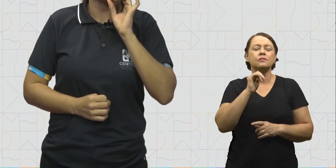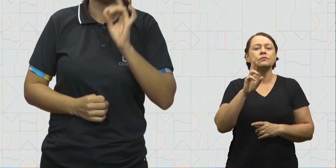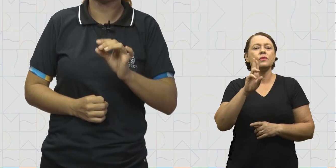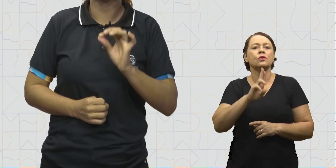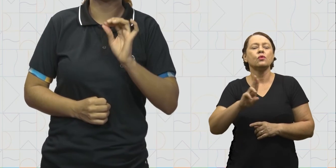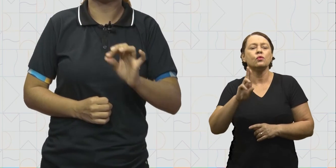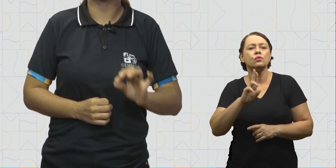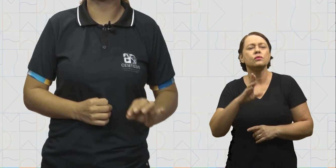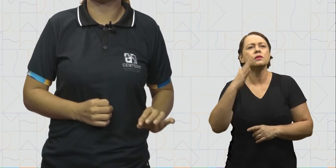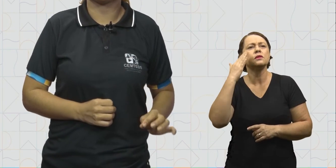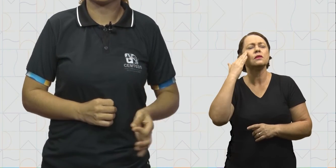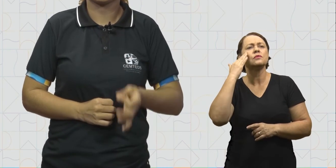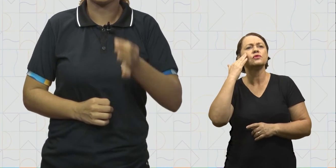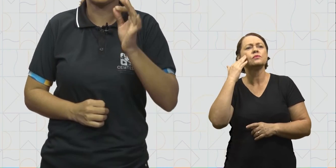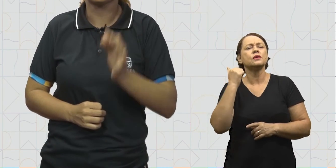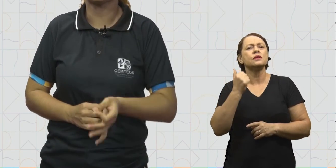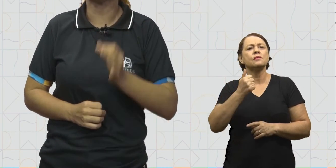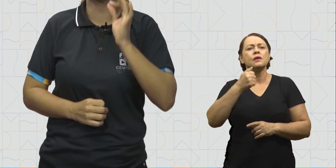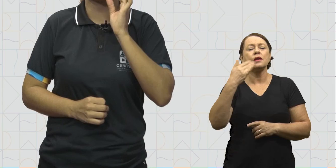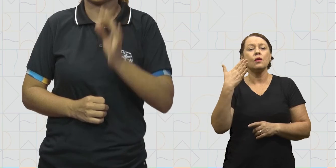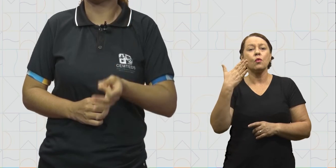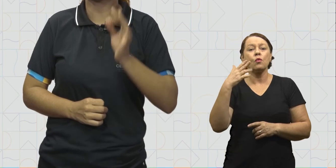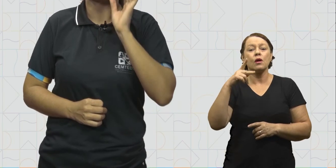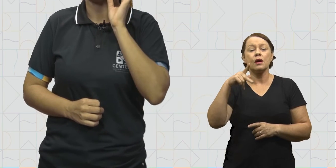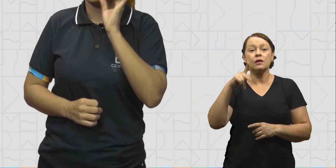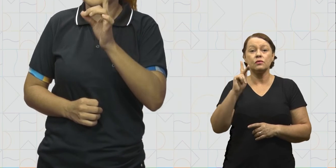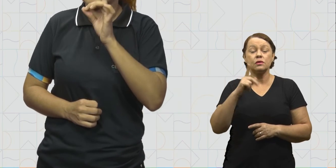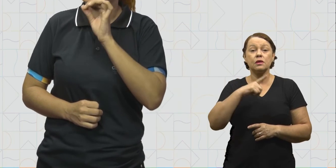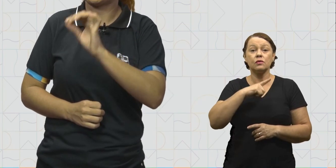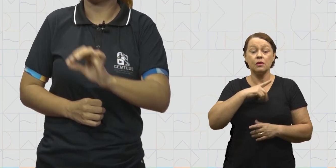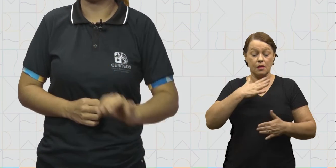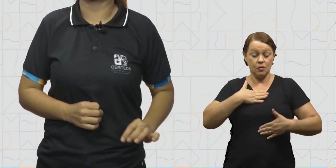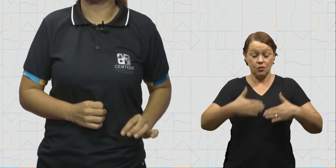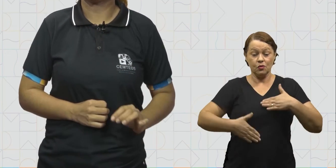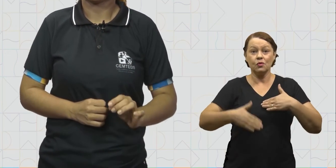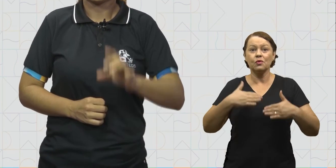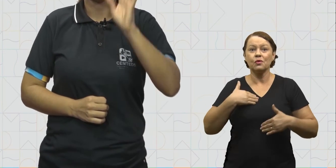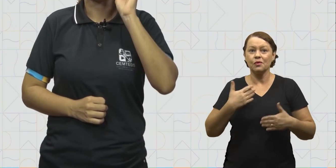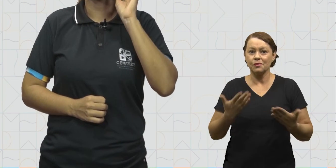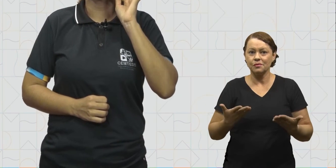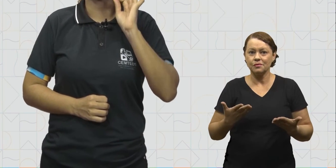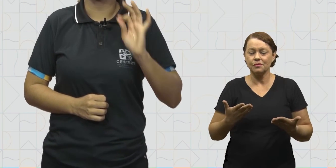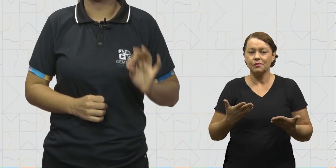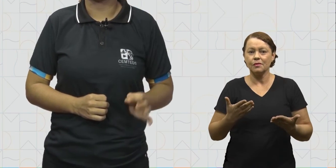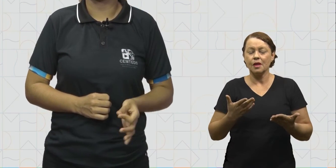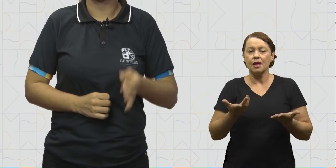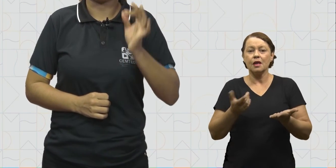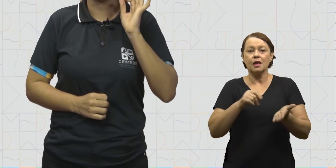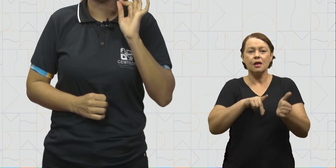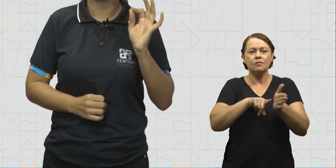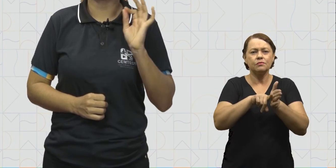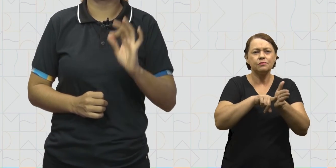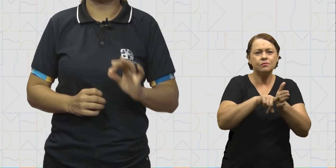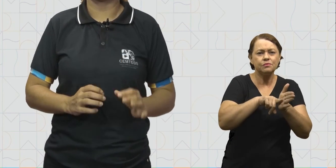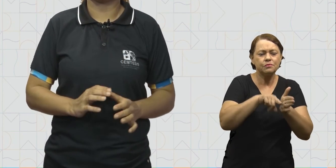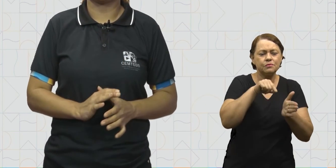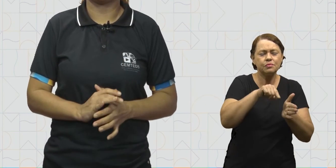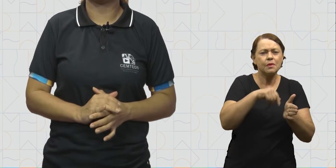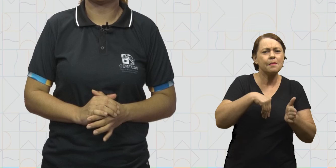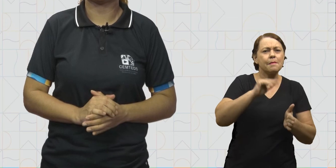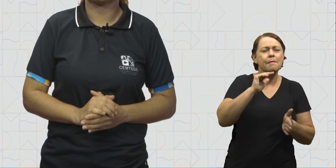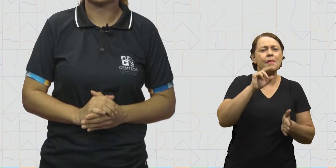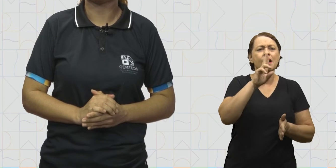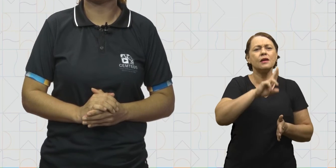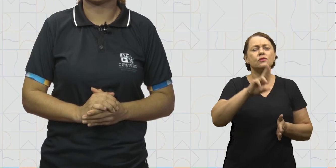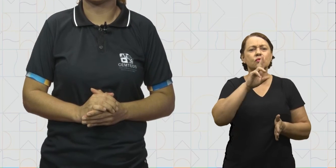exemplo, usamos para saber quantos quilos temos de massa. E o instrumento que é mais usado para